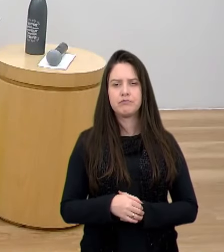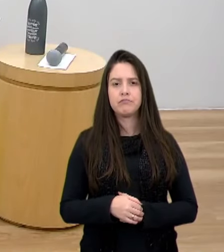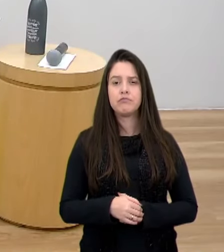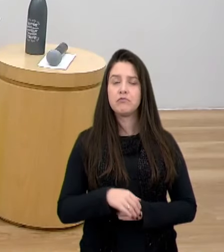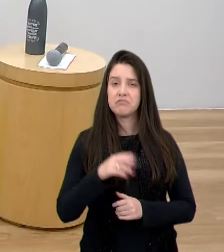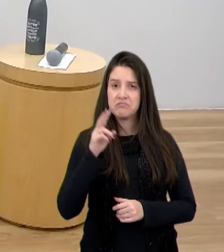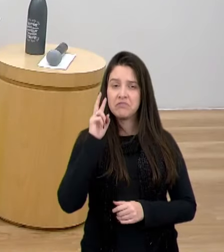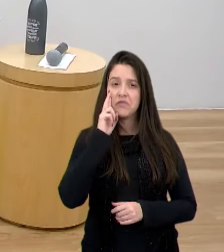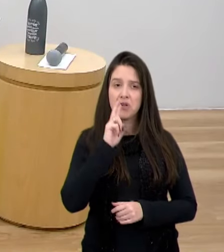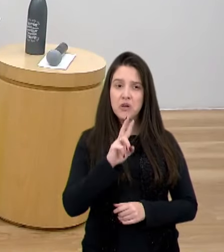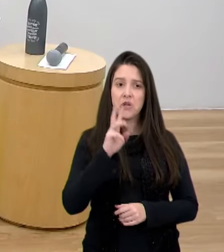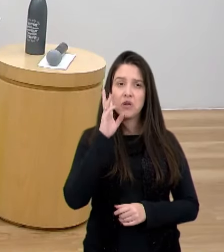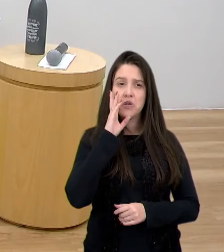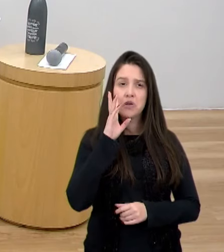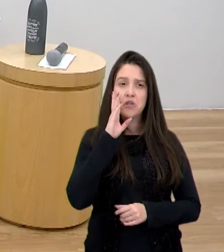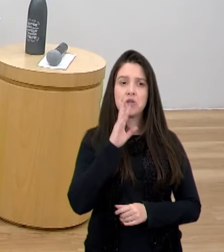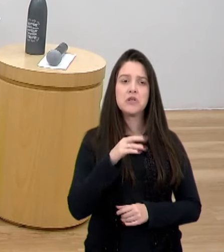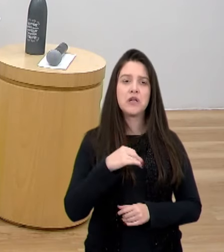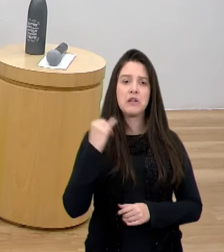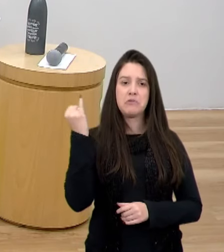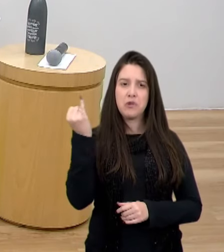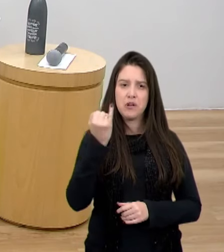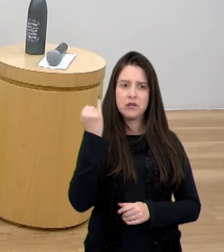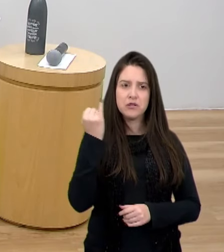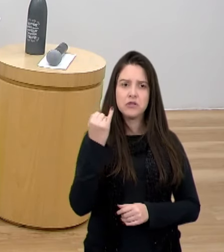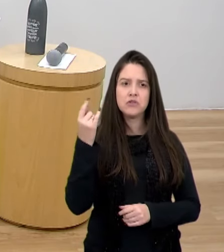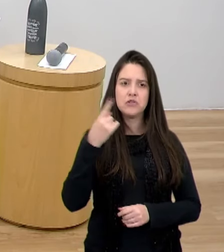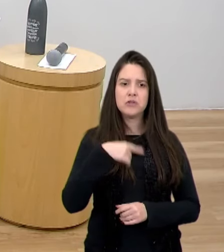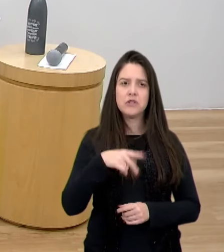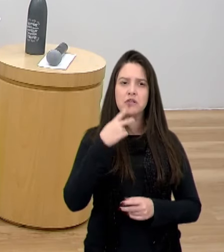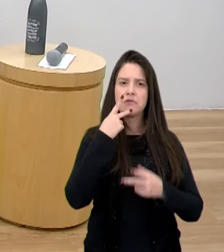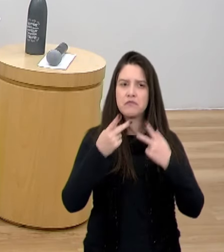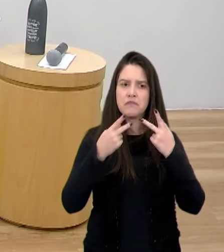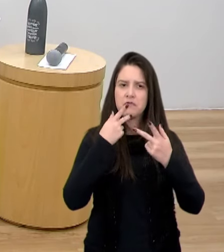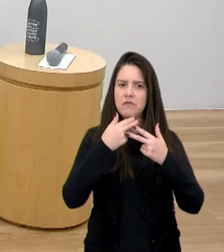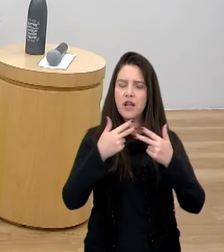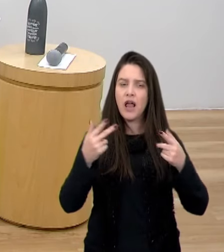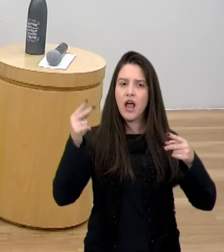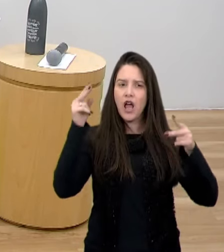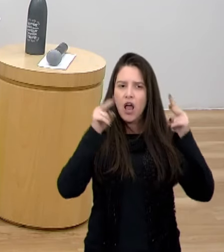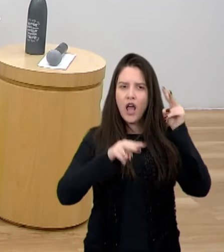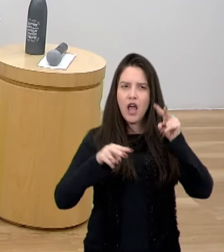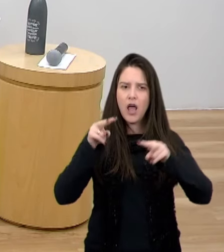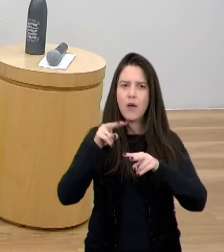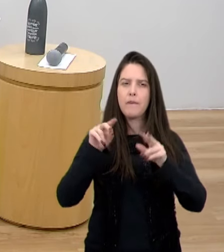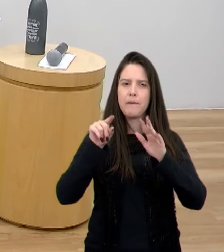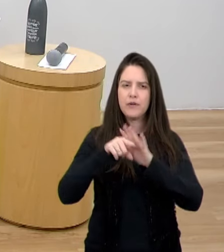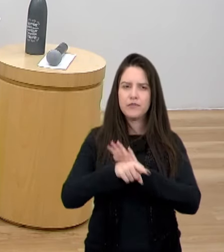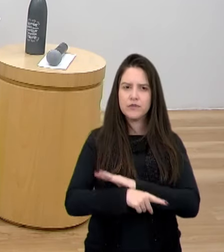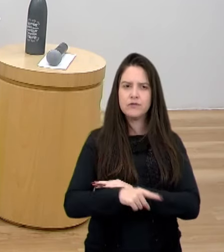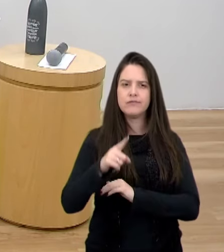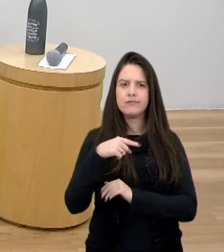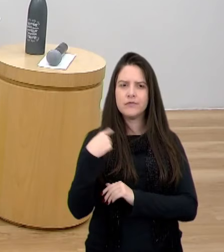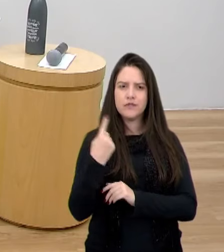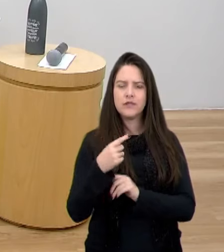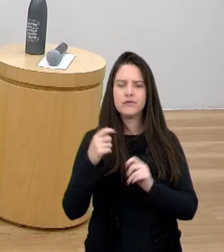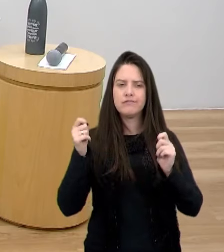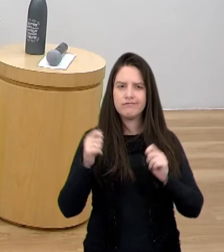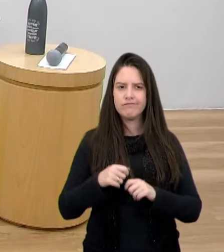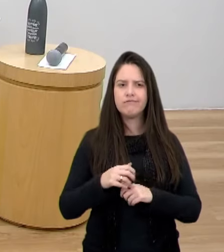Olha só, né? Então, olha que coisa importante, né, que eles ressaltaram, né, Vê, a questão do fumo, né? A nossa amiga é